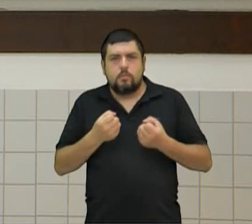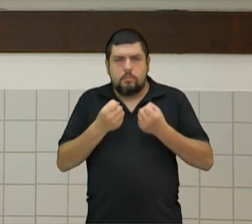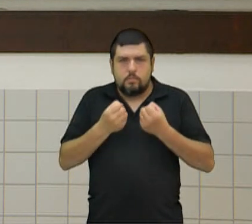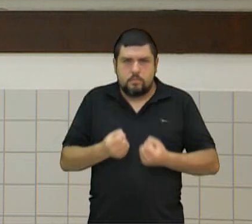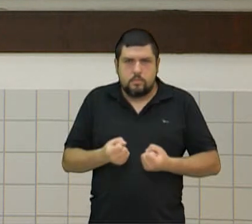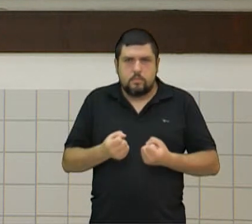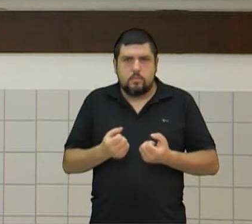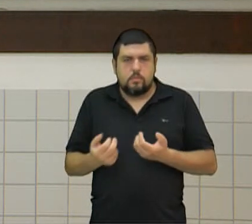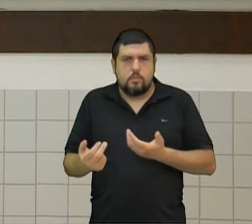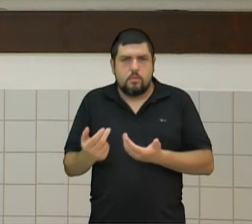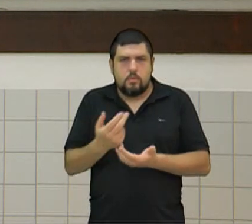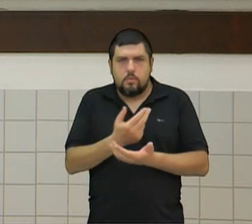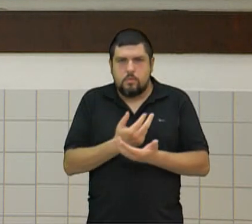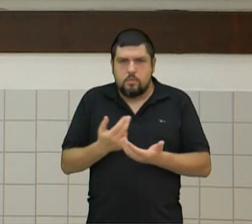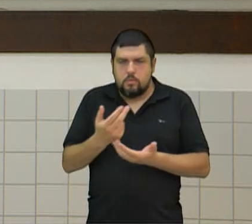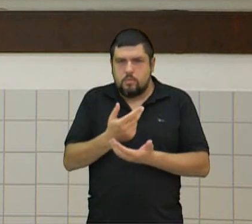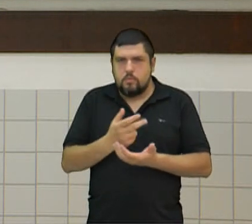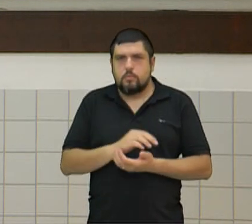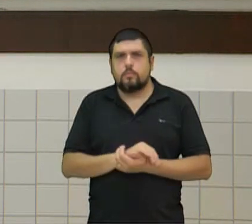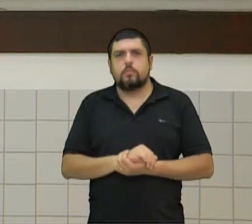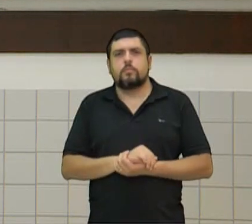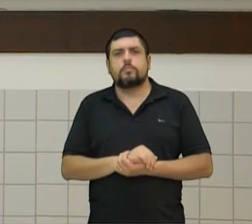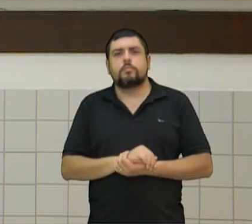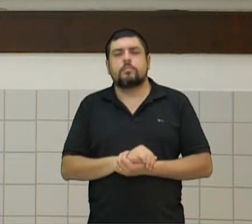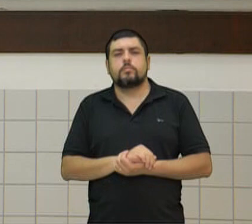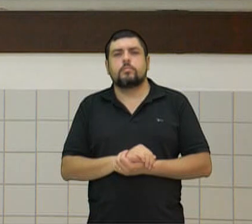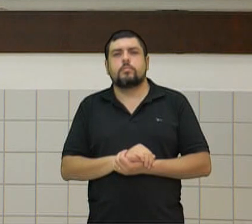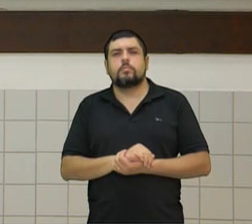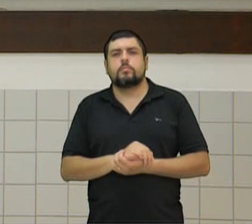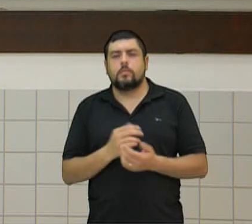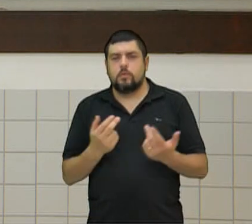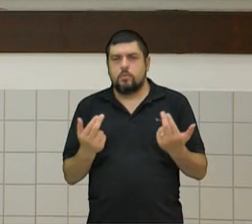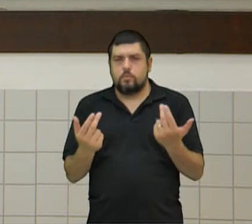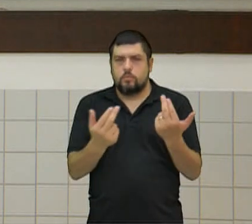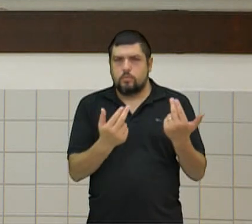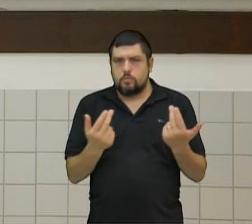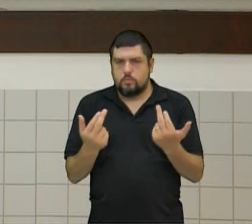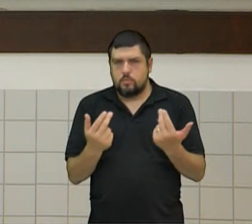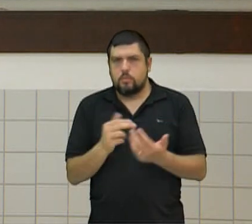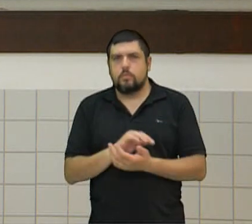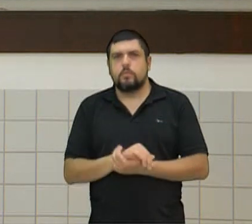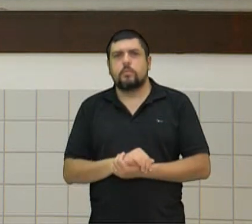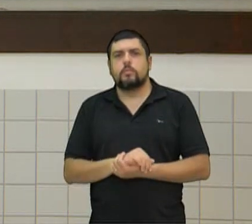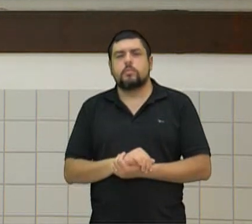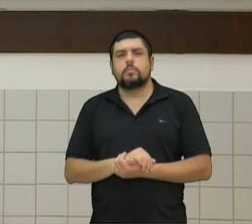peso. Beleza? Então você tem aqui 8 bolas de gude.